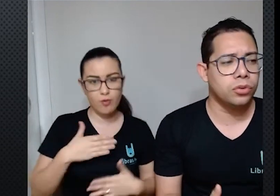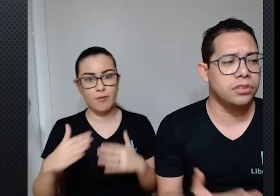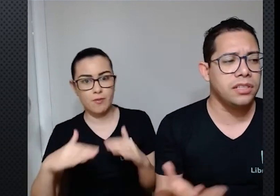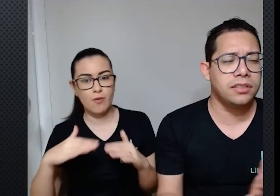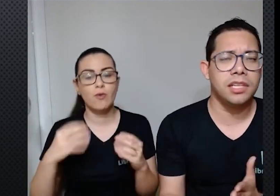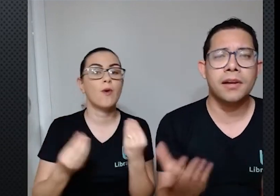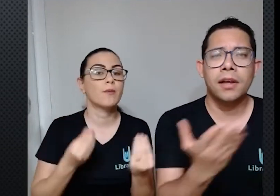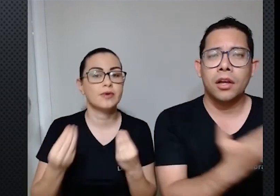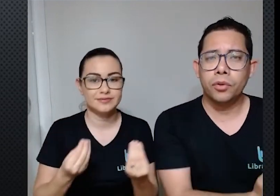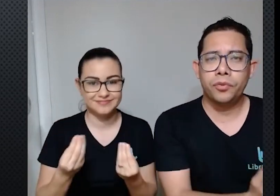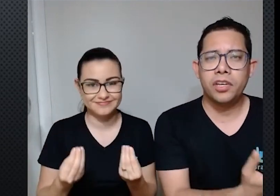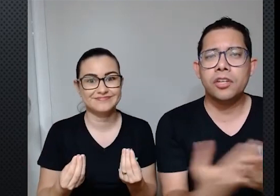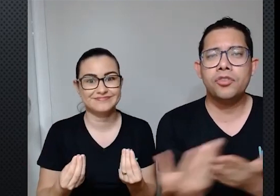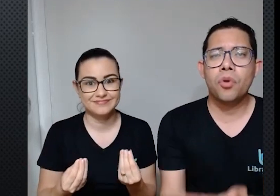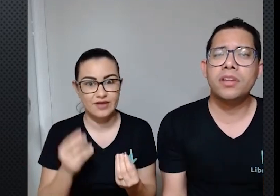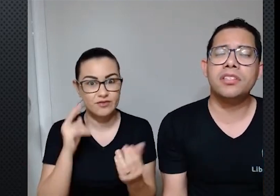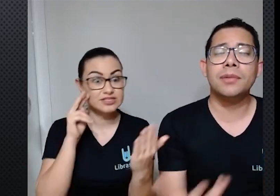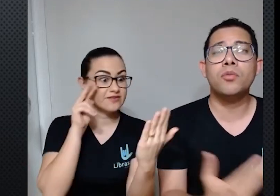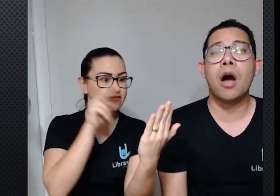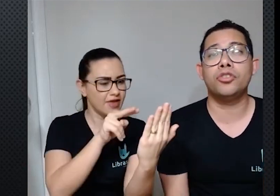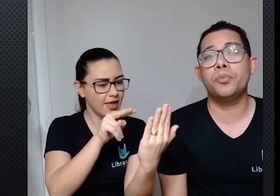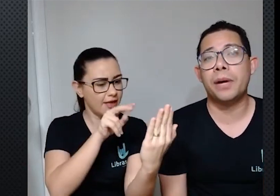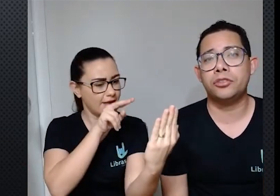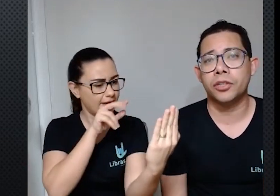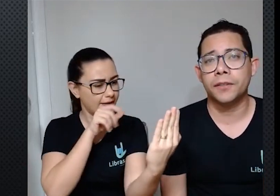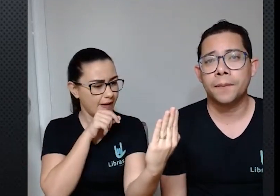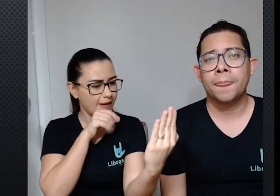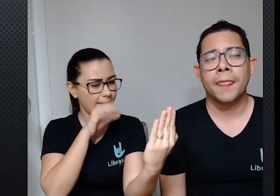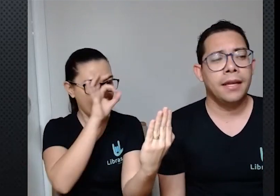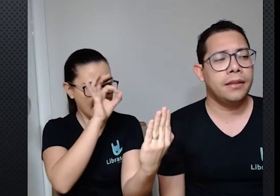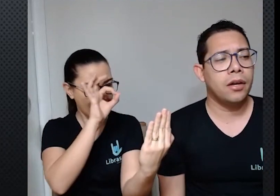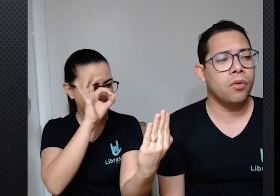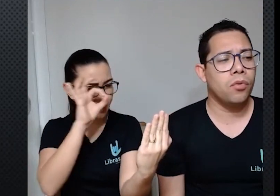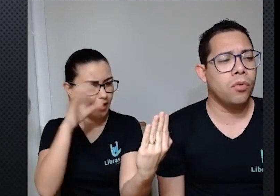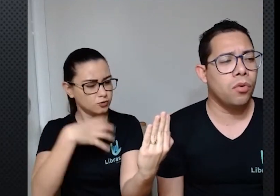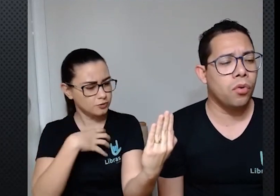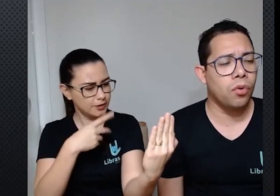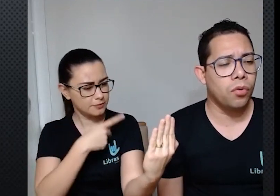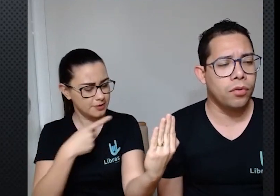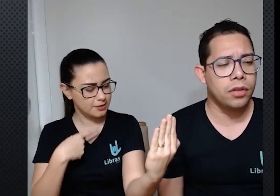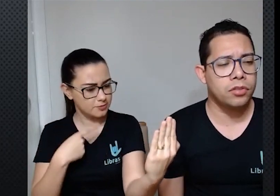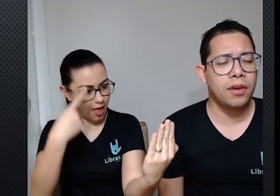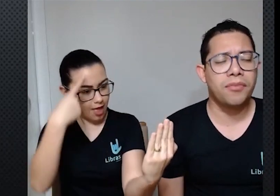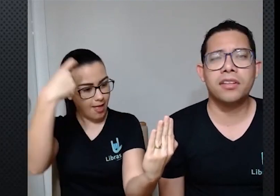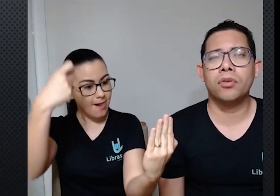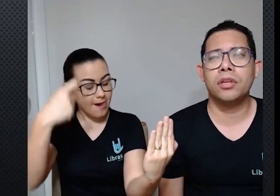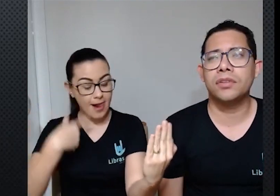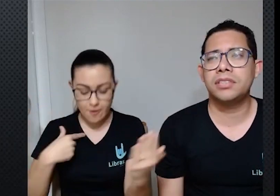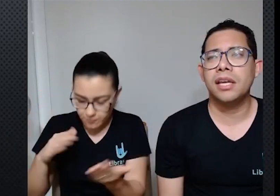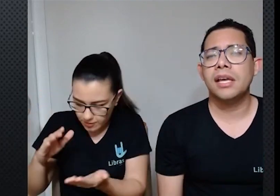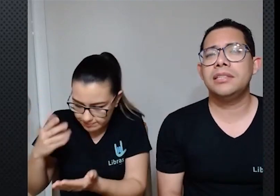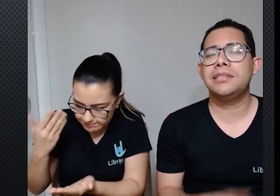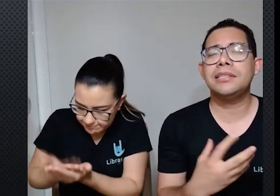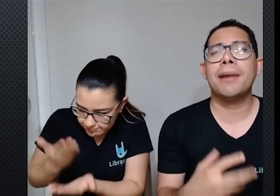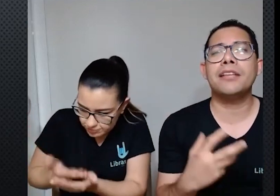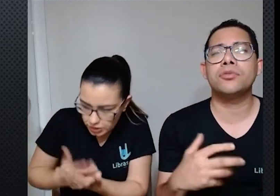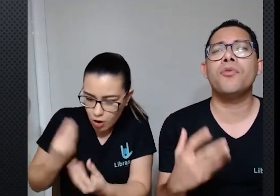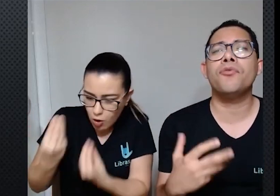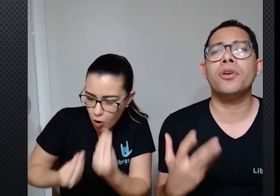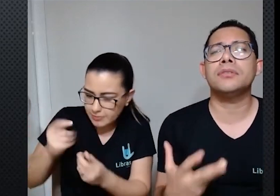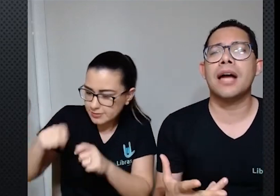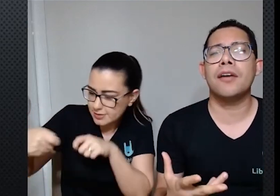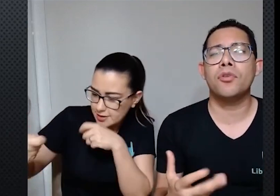seus estudos em cima do vídeo ou em cima do áudio do pastor. Então, isso vai fazer com que você se sinta